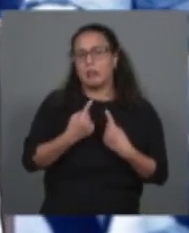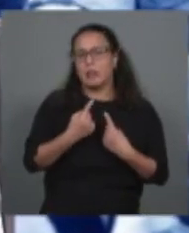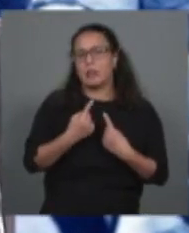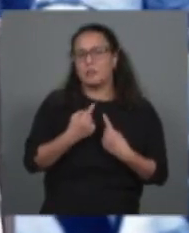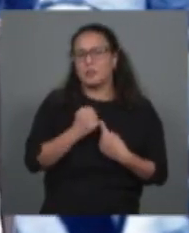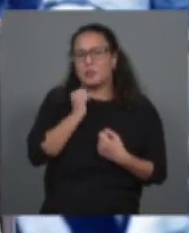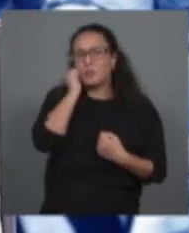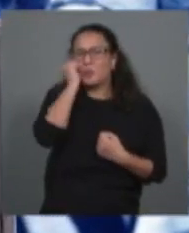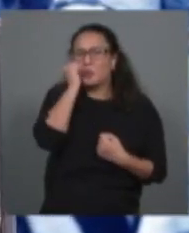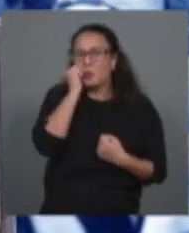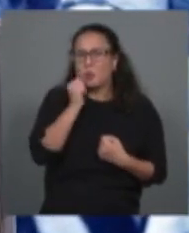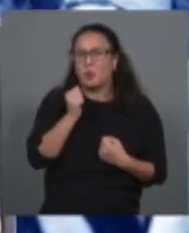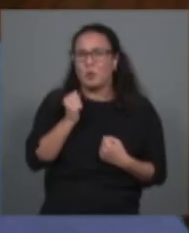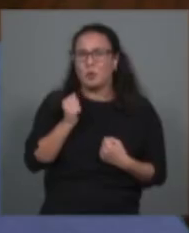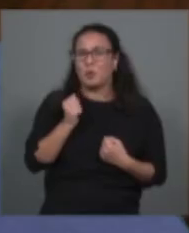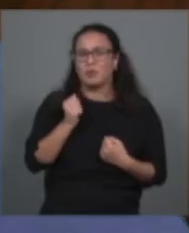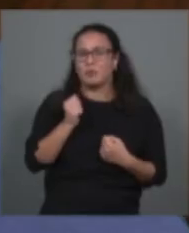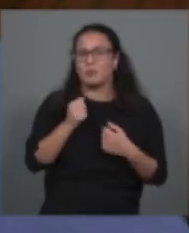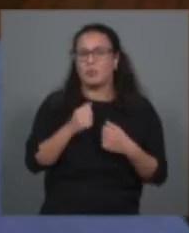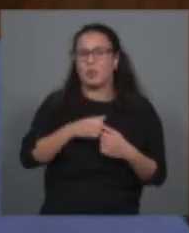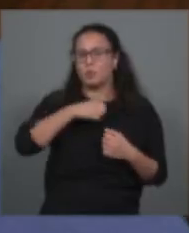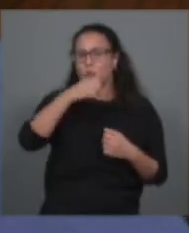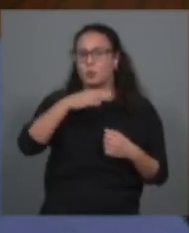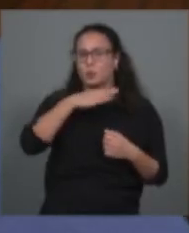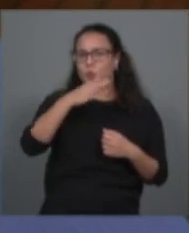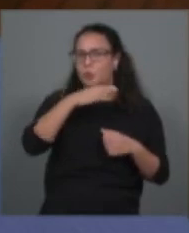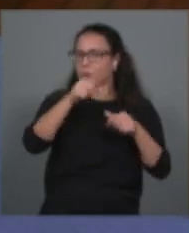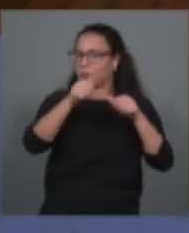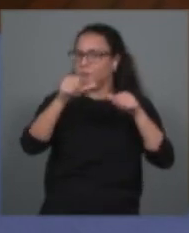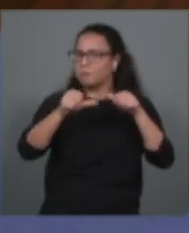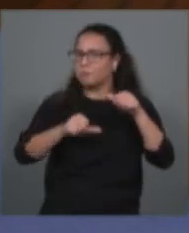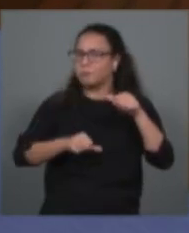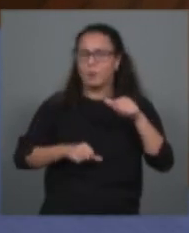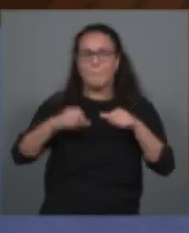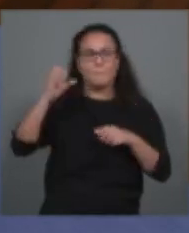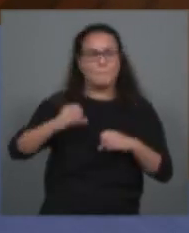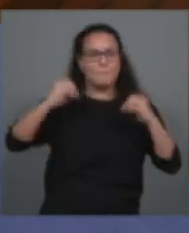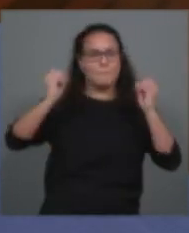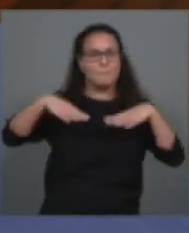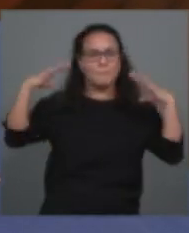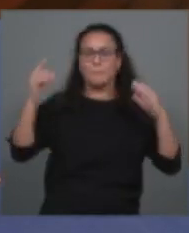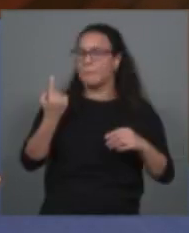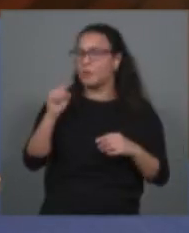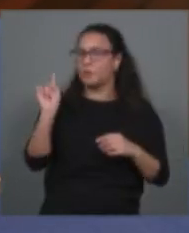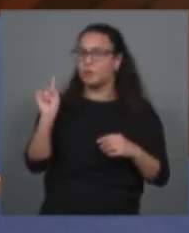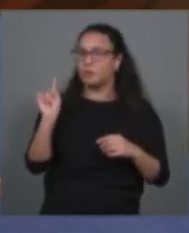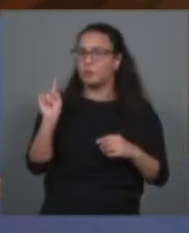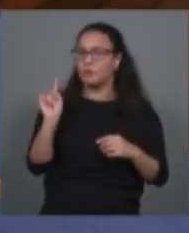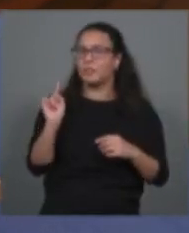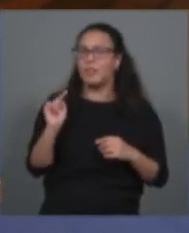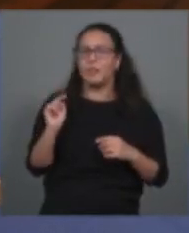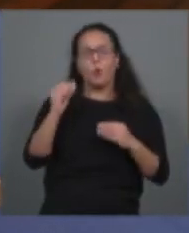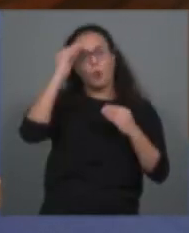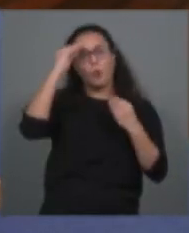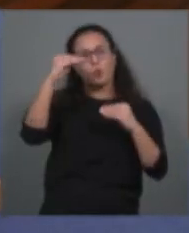educação não é um discurso unívoco, não é um monólogo. Não é mágico, não é? Exato. Então sim, a educação, Paulo, eu